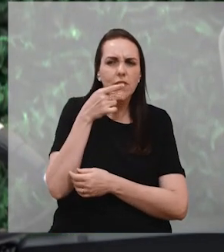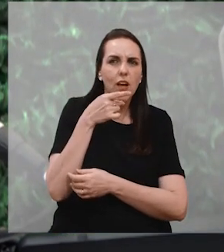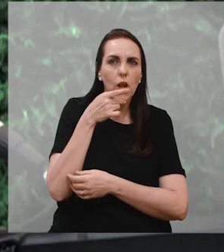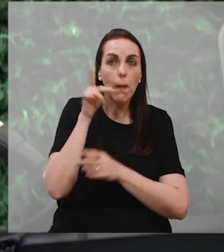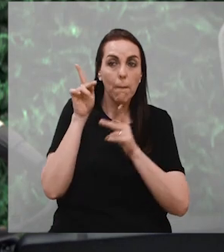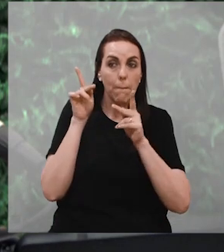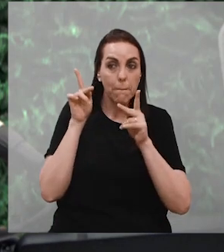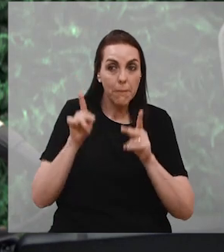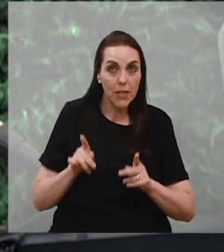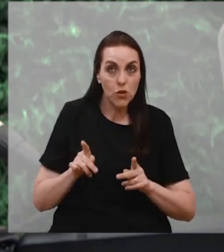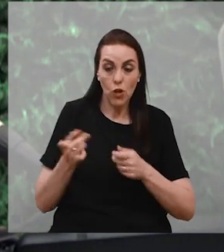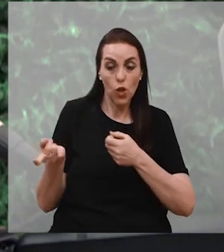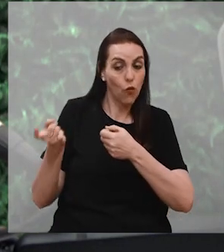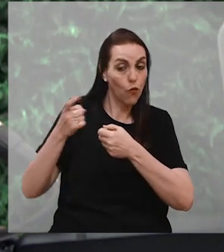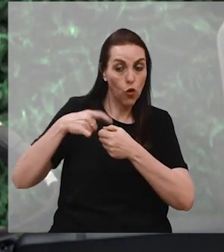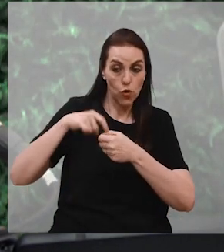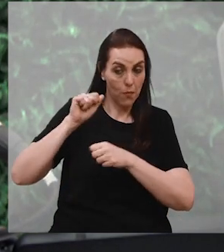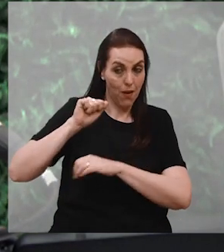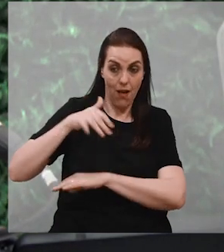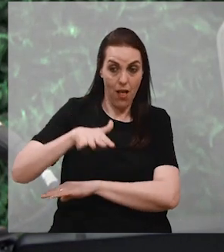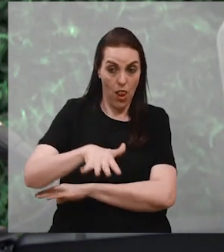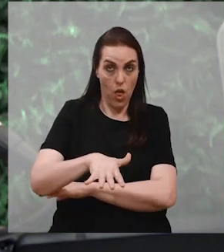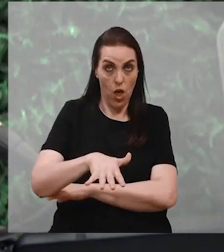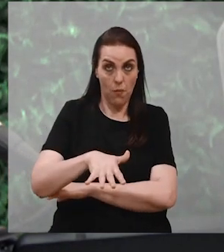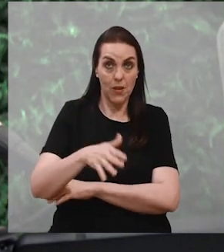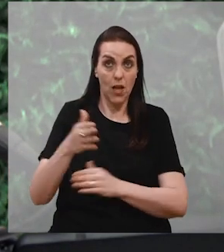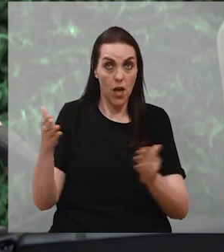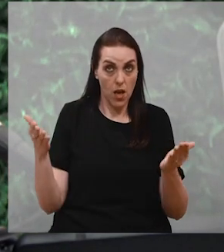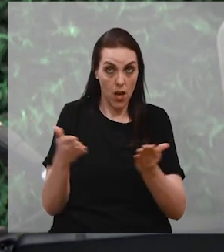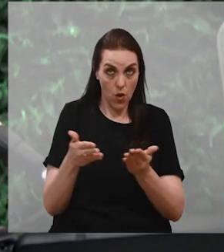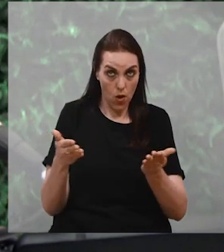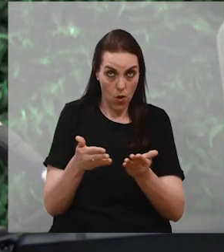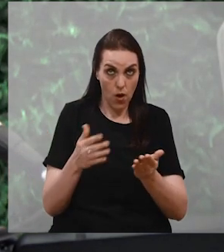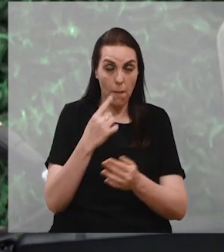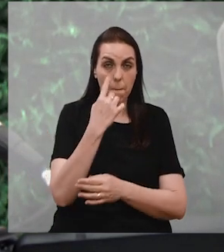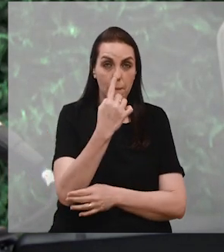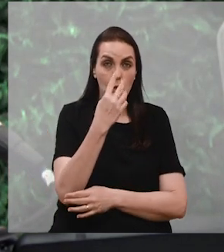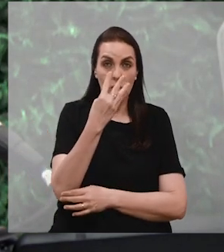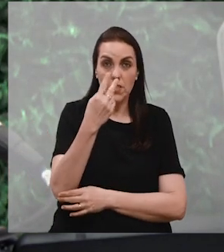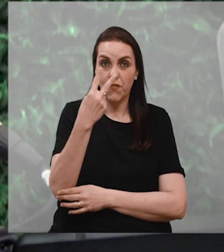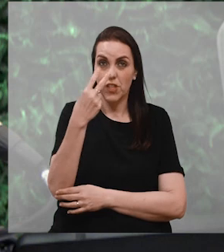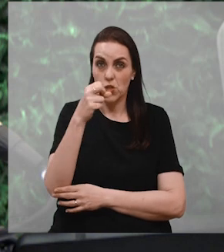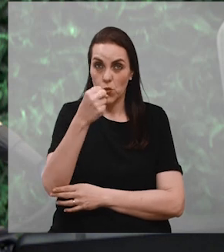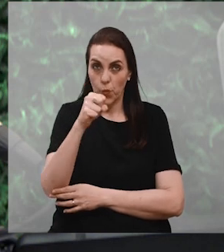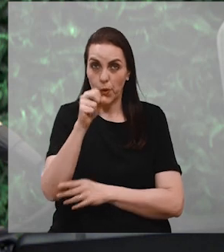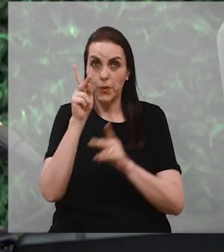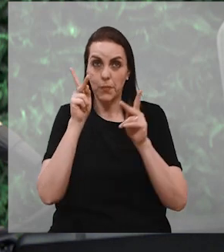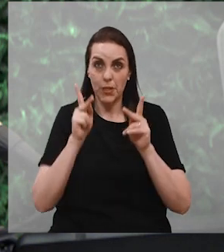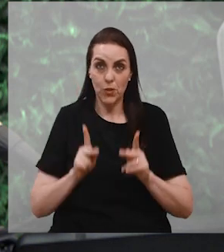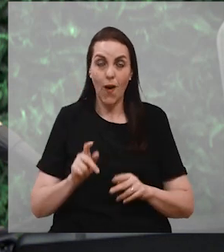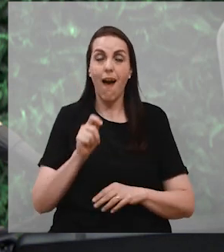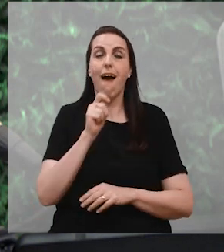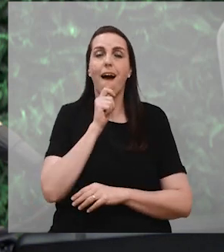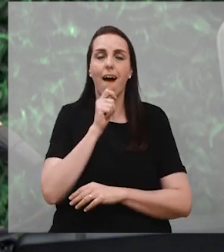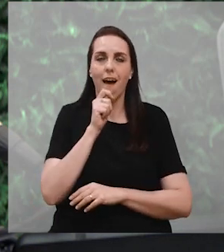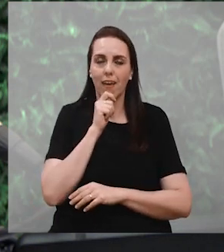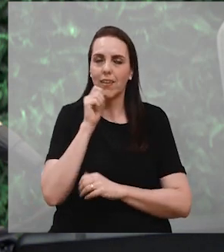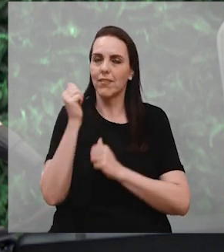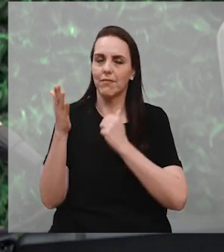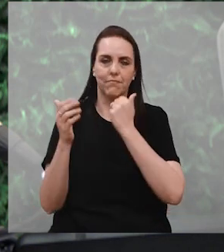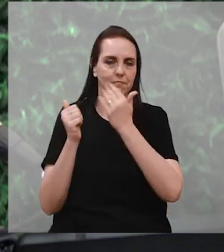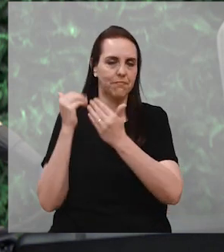você falava das pessoas que não votaram para Galópolis. Atualmente, 1.328 pessoas ainda